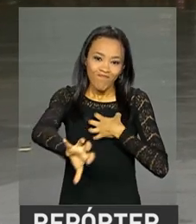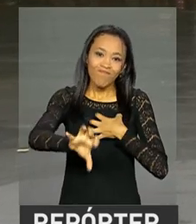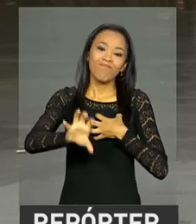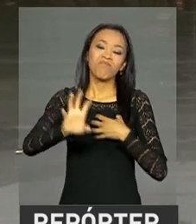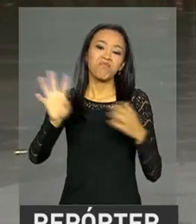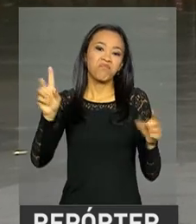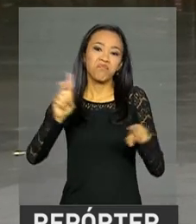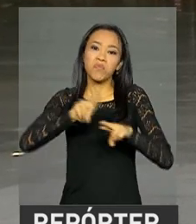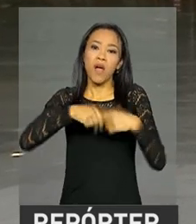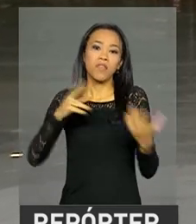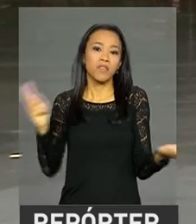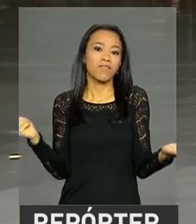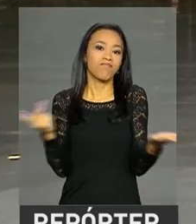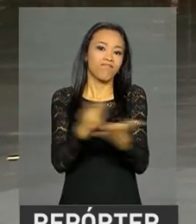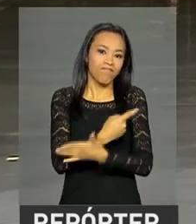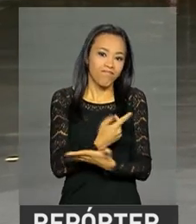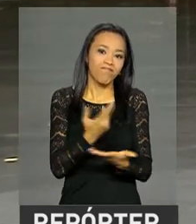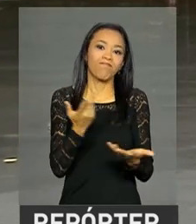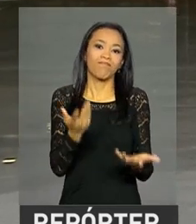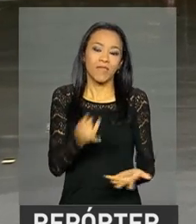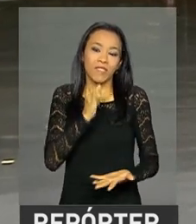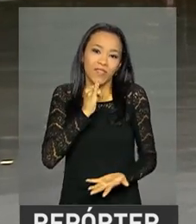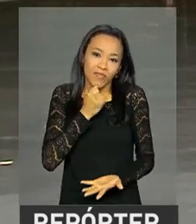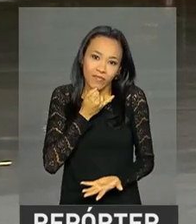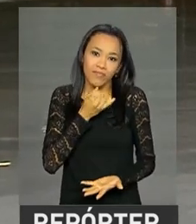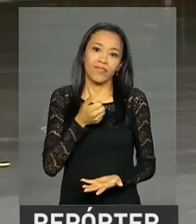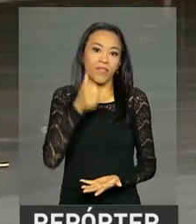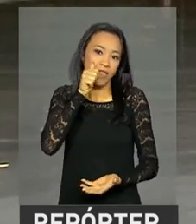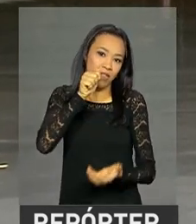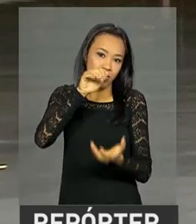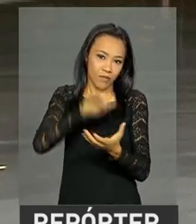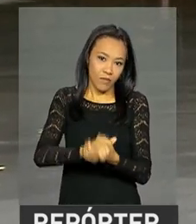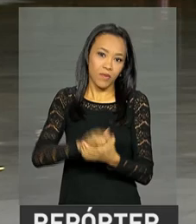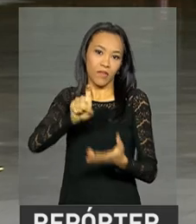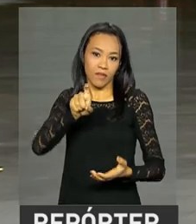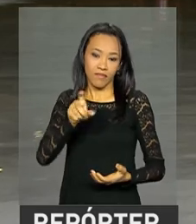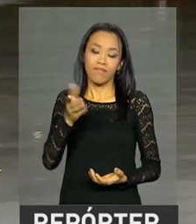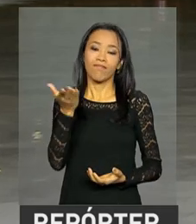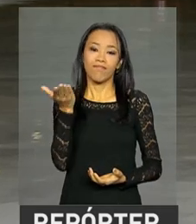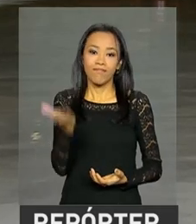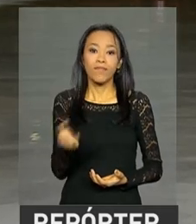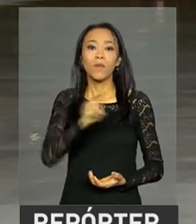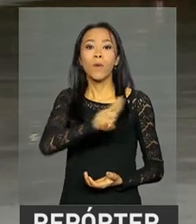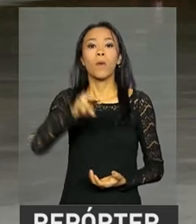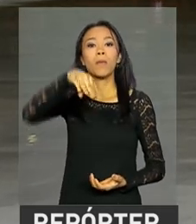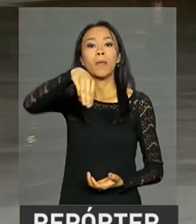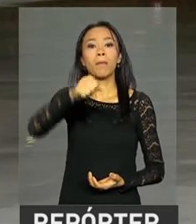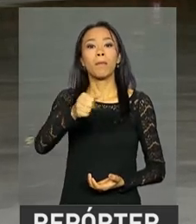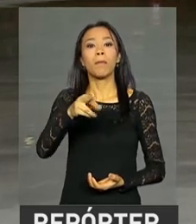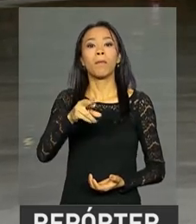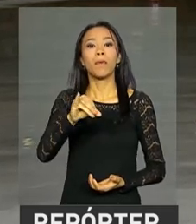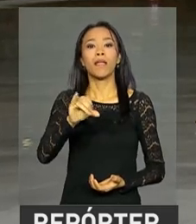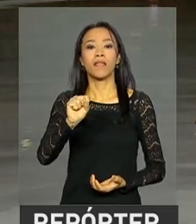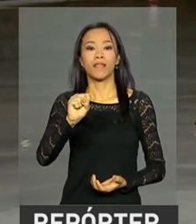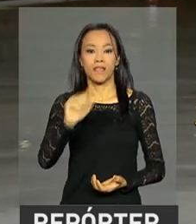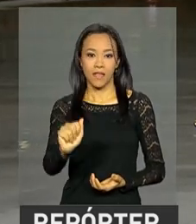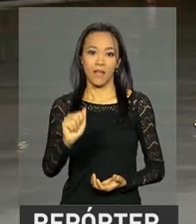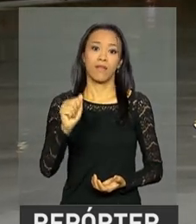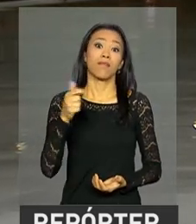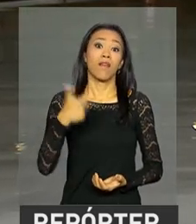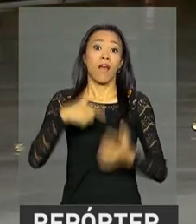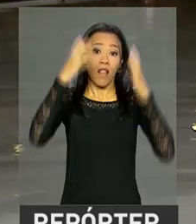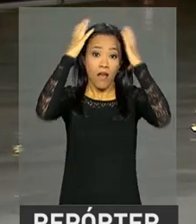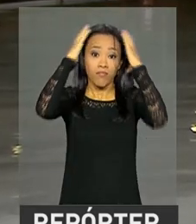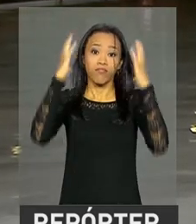condolências em função do estado de saúde Irreversível da ex-primeira Dama Marisa Letícia ela que se encontra sem fluxo